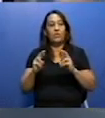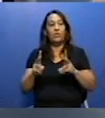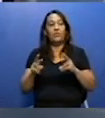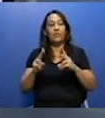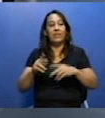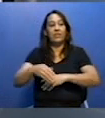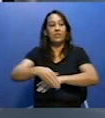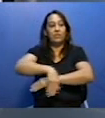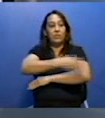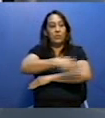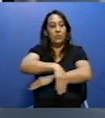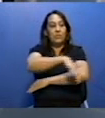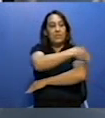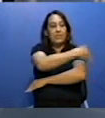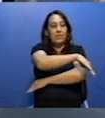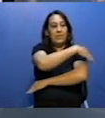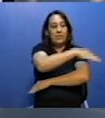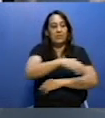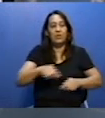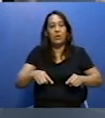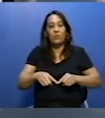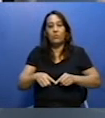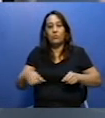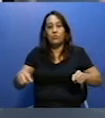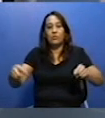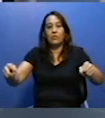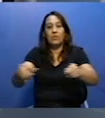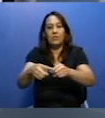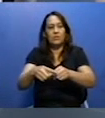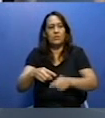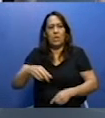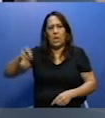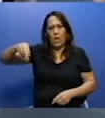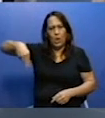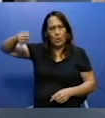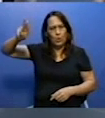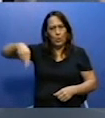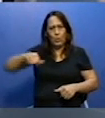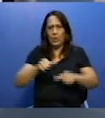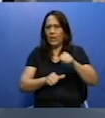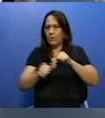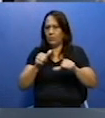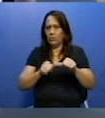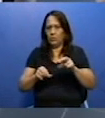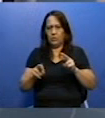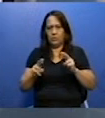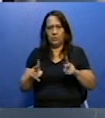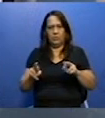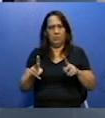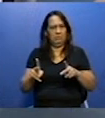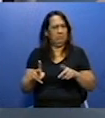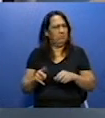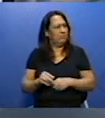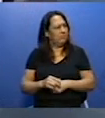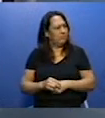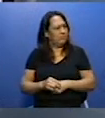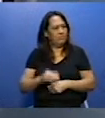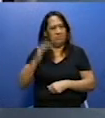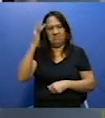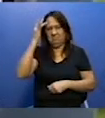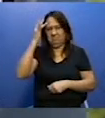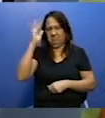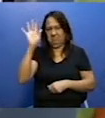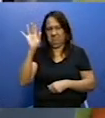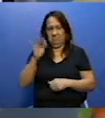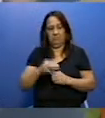Diferentemente de ruas e avenidas, os quarteirões nunca mudam? Será que essa está certa?